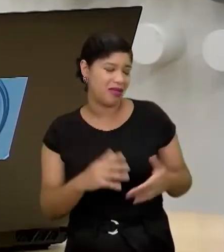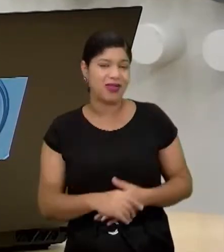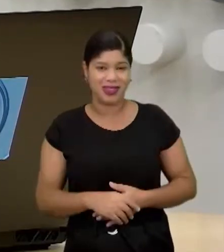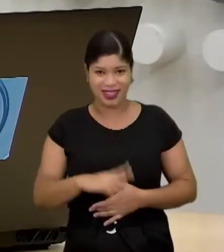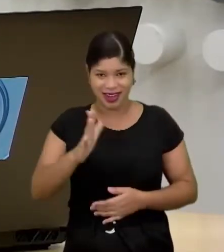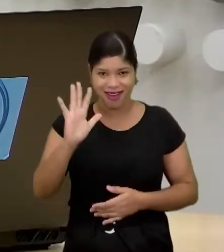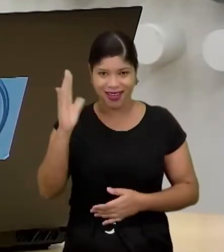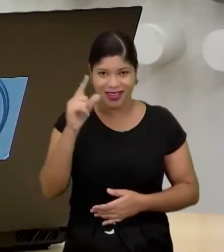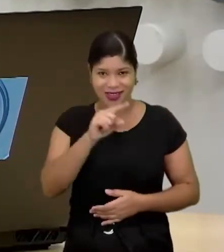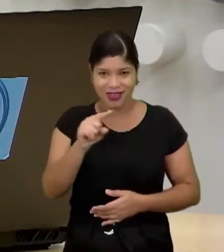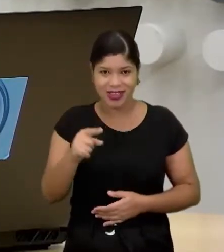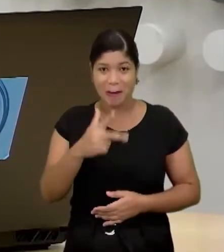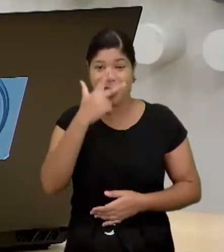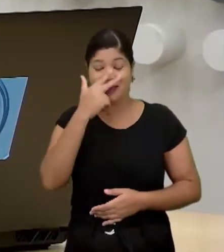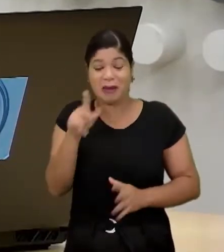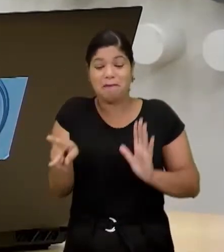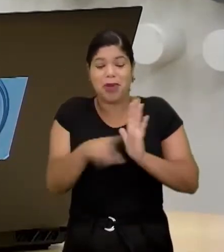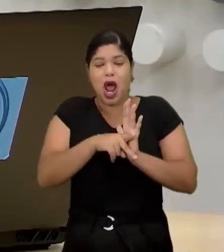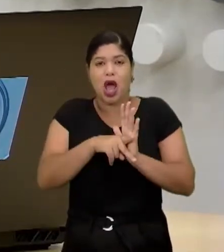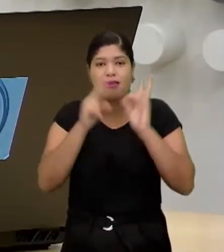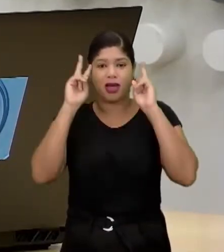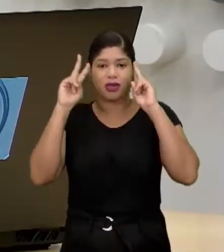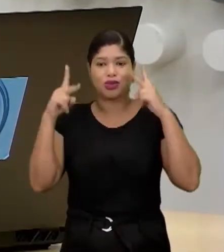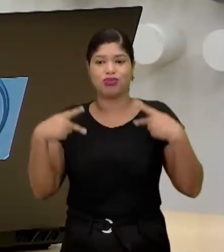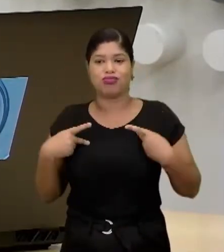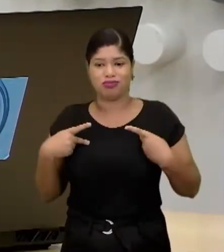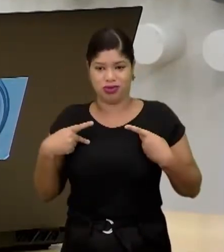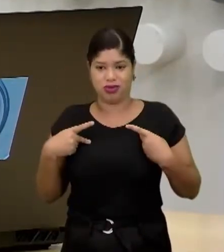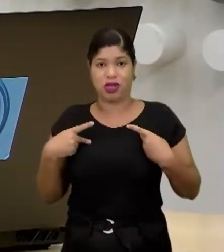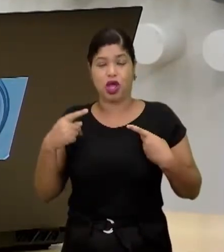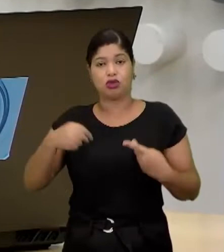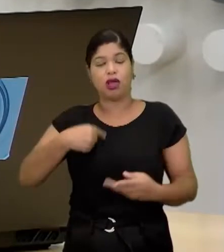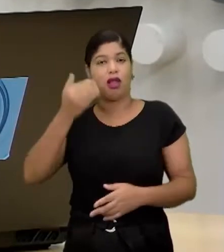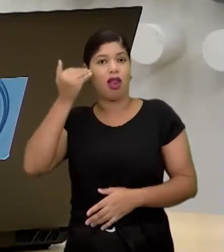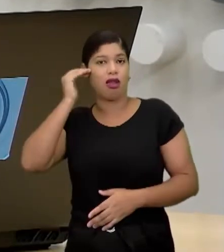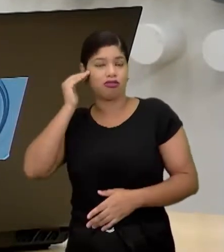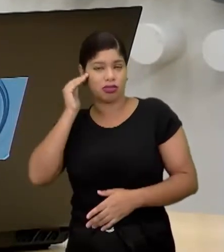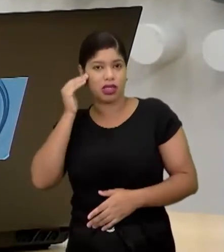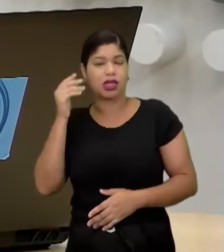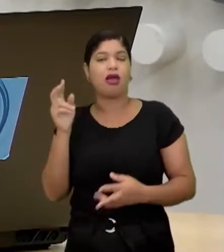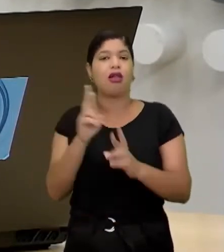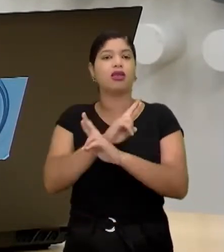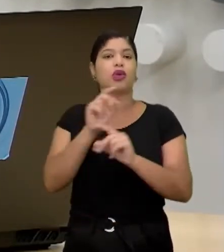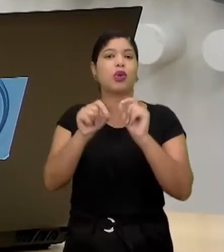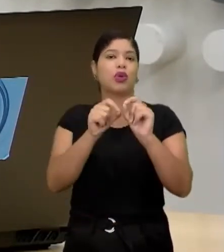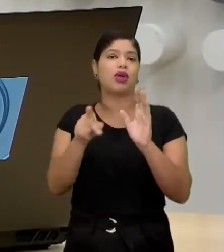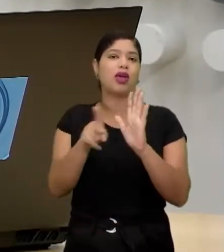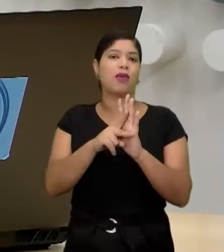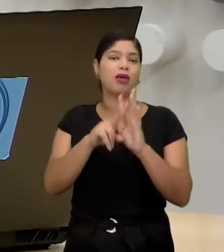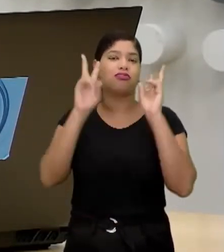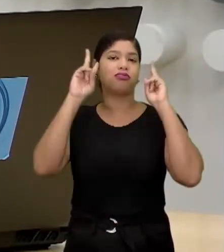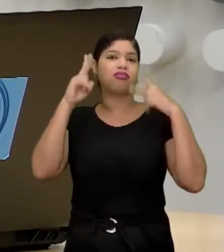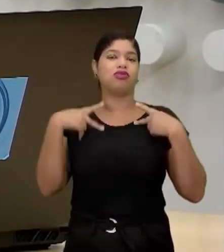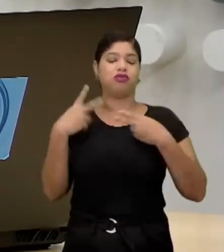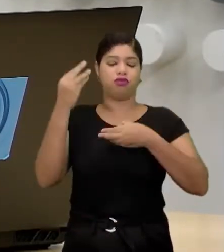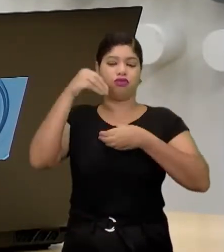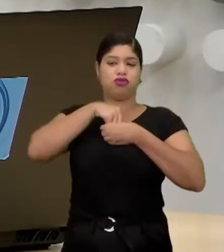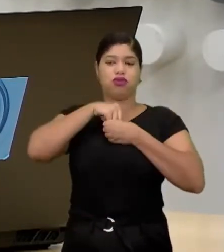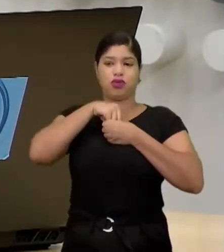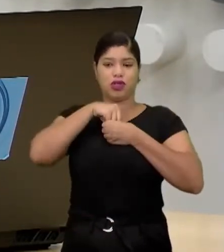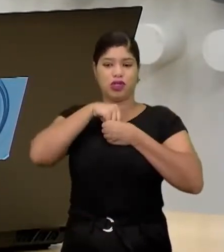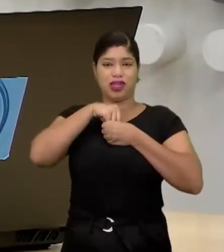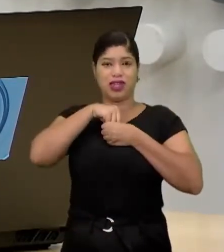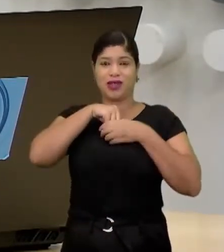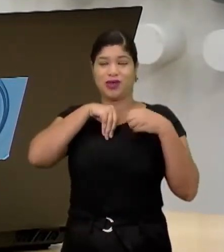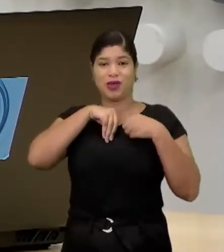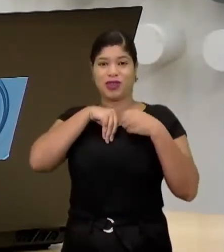quando a gente fala sobre natureza humana é fundamentalmente a gente está querendo falar sobre alguma coisa que a gente não